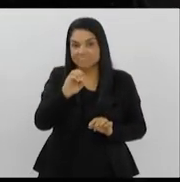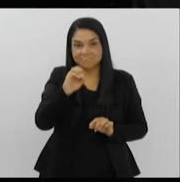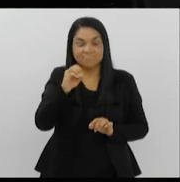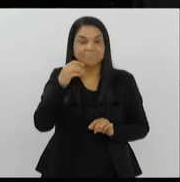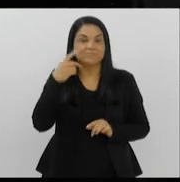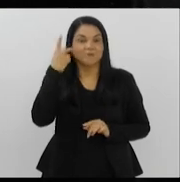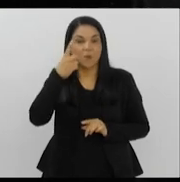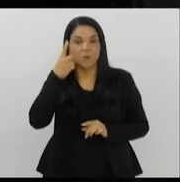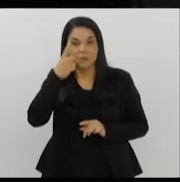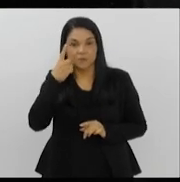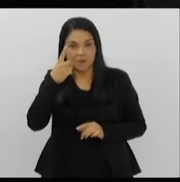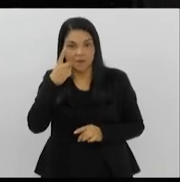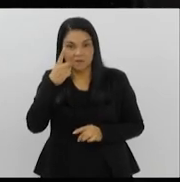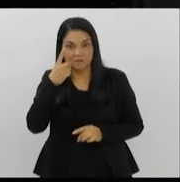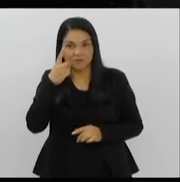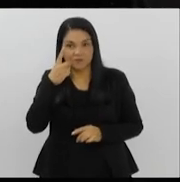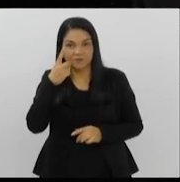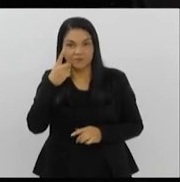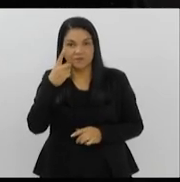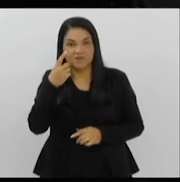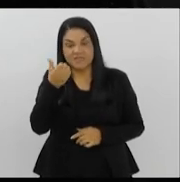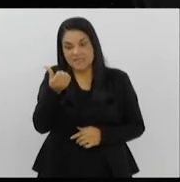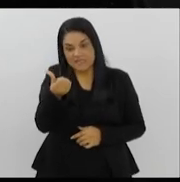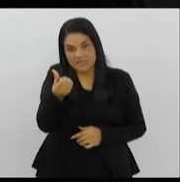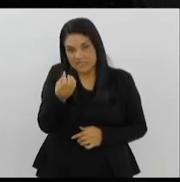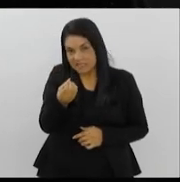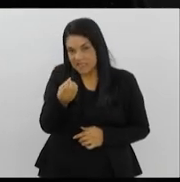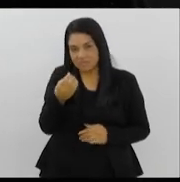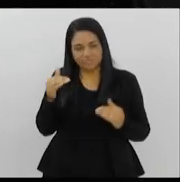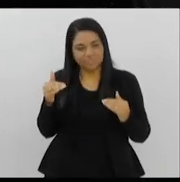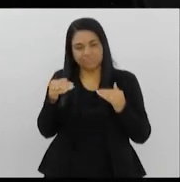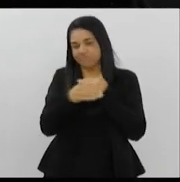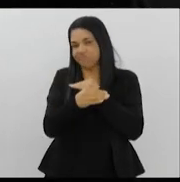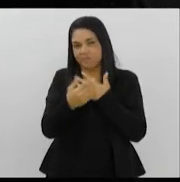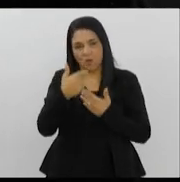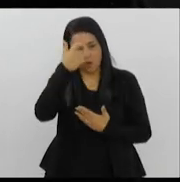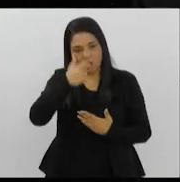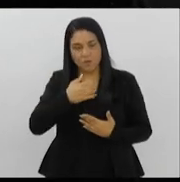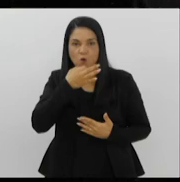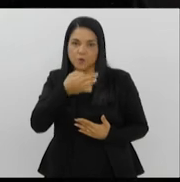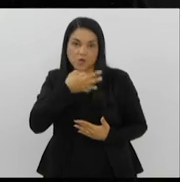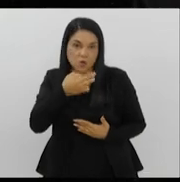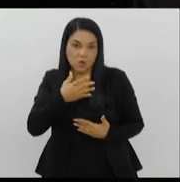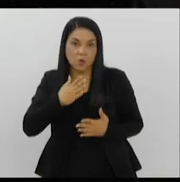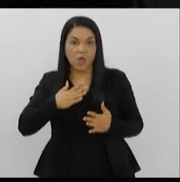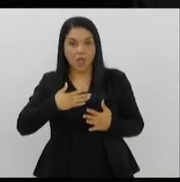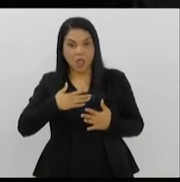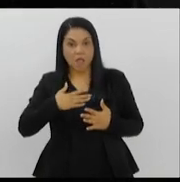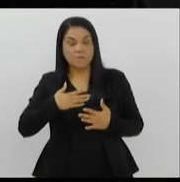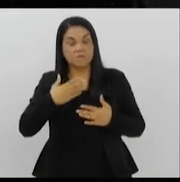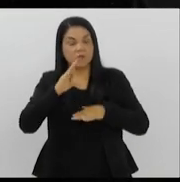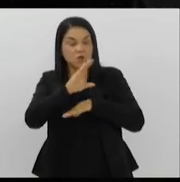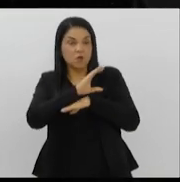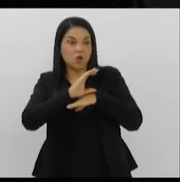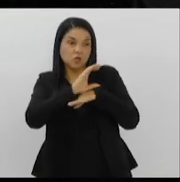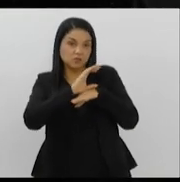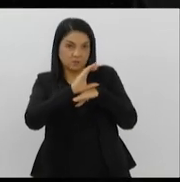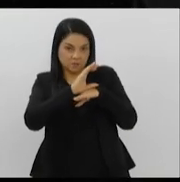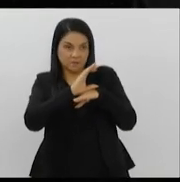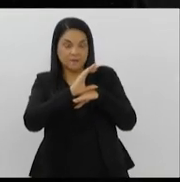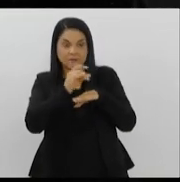possivelmente 60 não concordam comigo, mas é a posição. Eu acho que a nossa Constituição, por